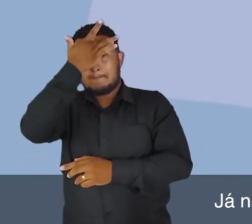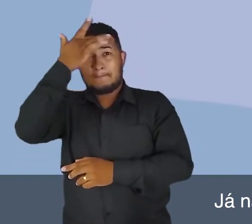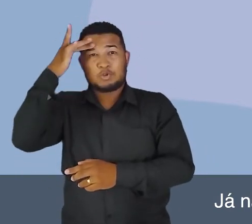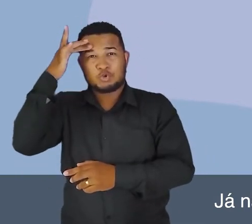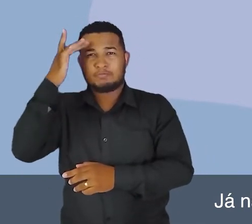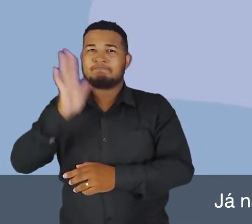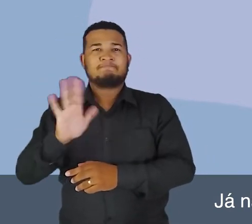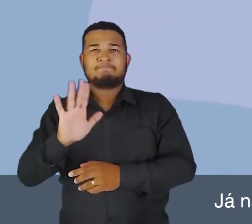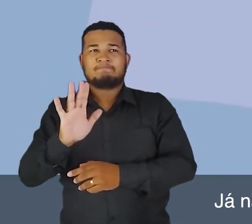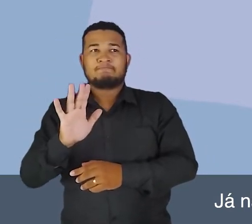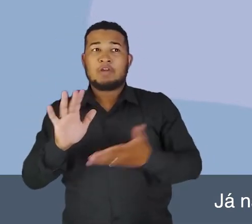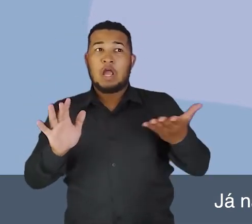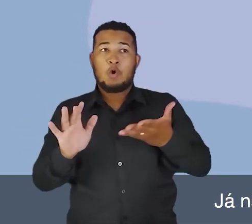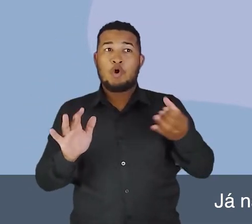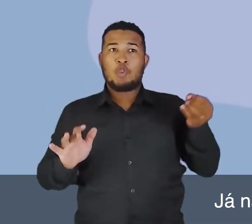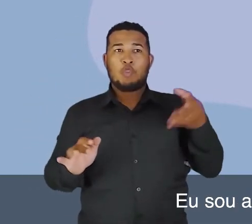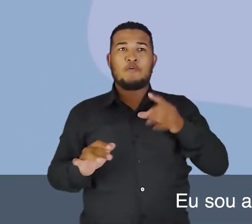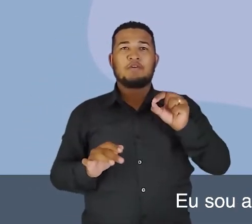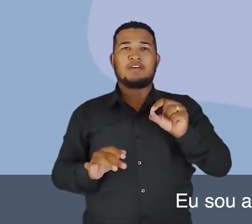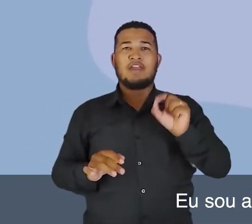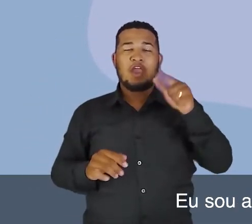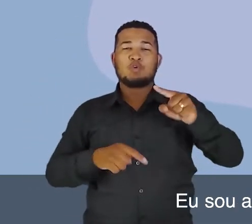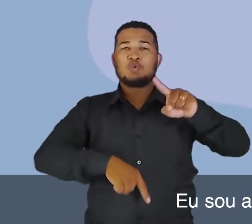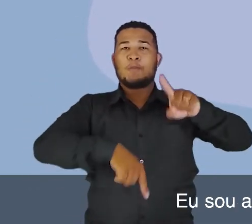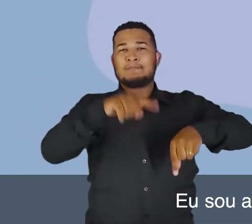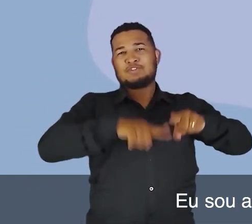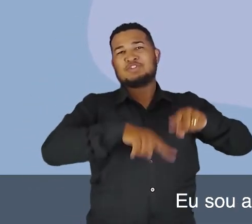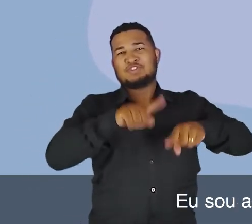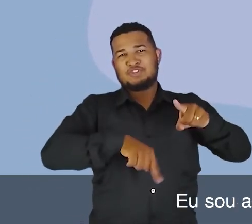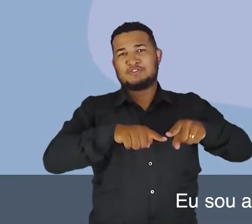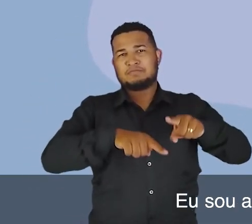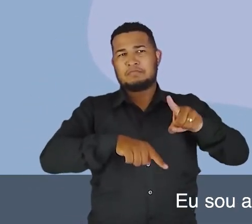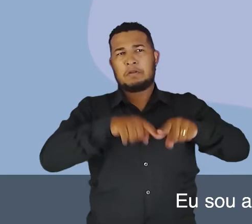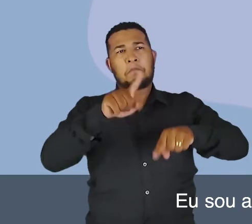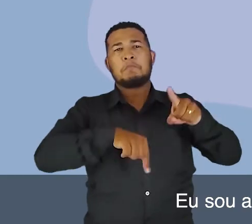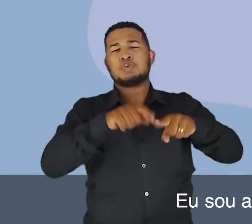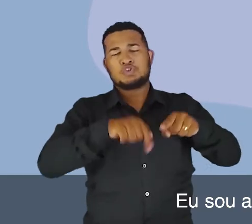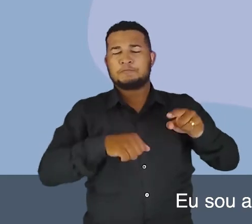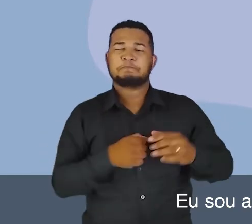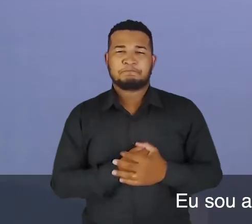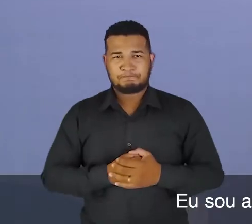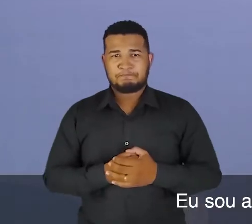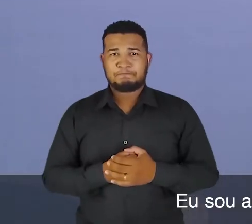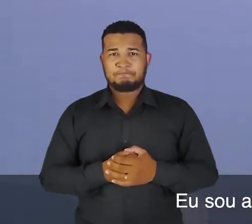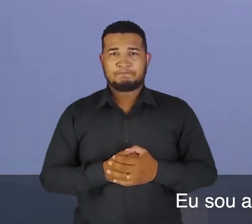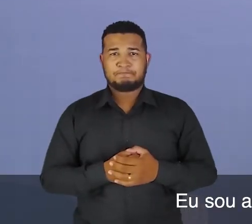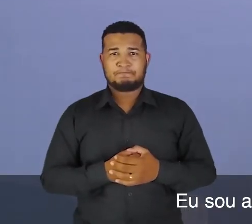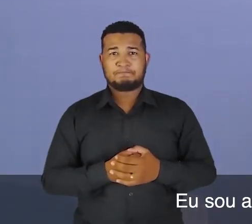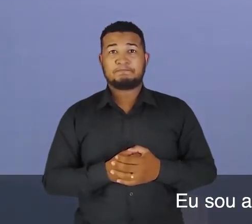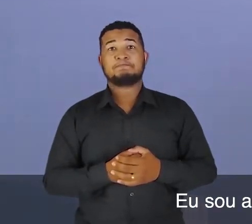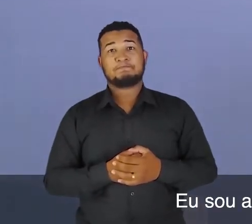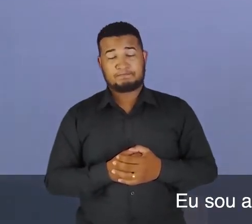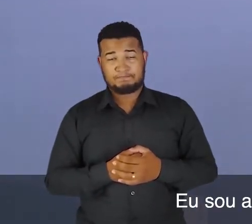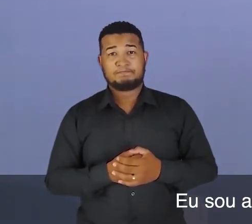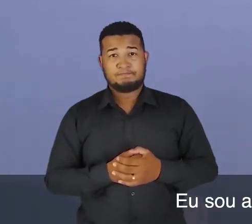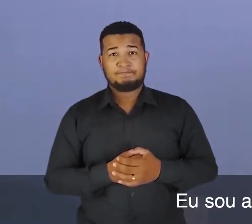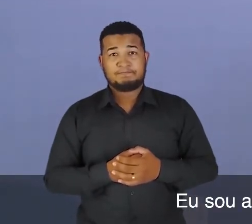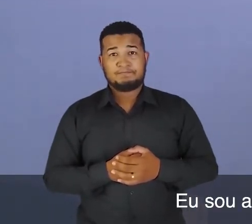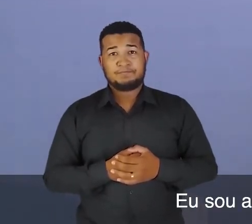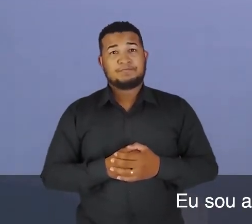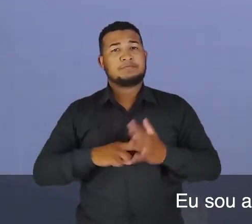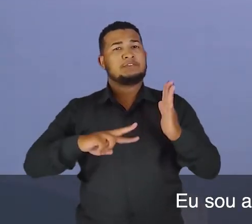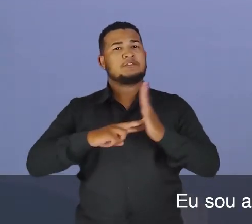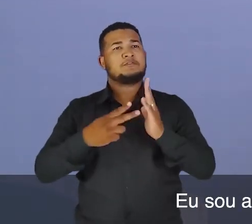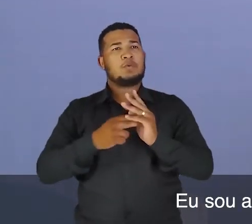Meu nome novo é coisa. Eu sou a coisa. Coisamente. Meninos, meninas,